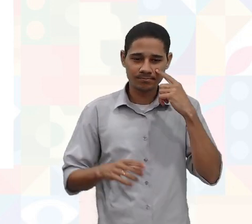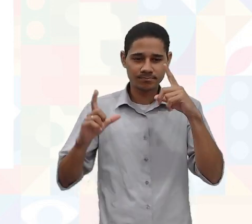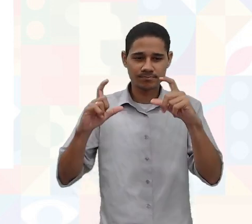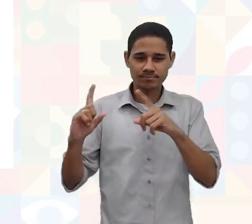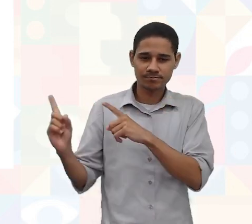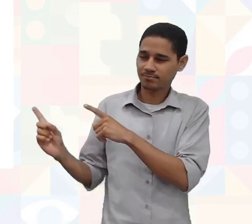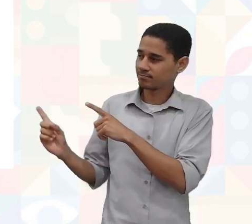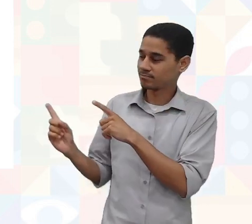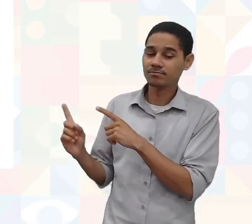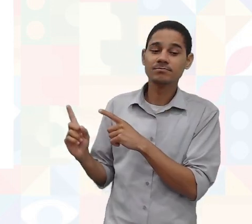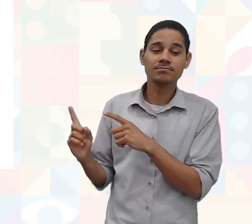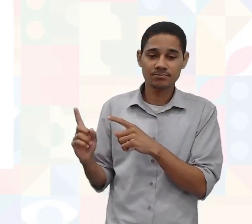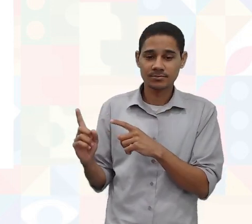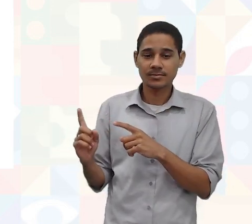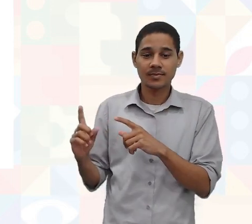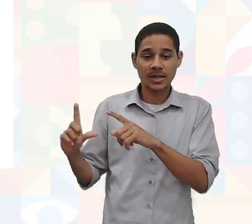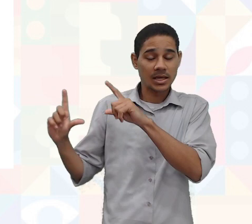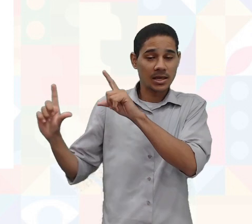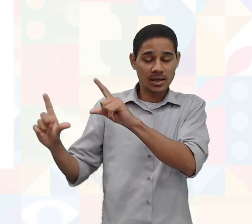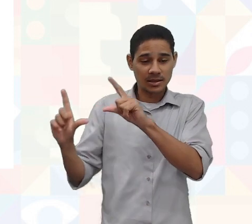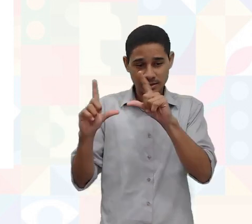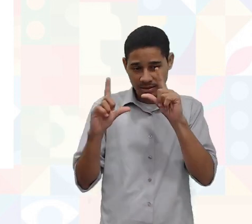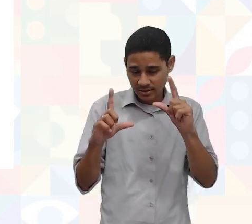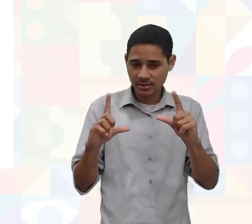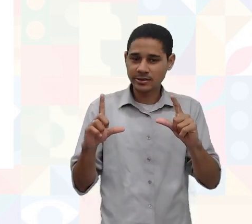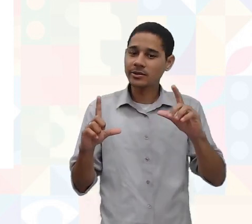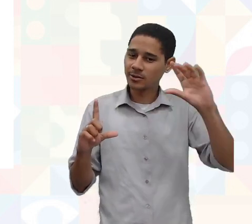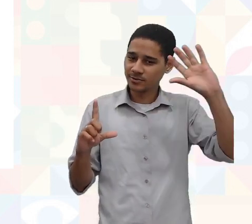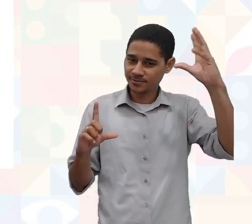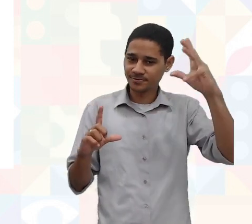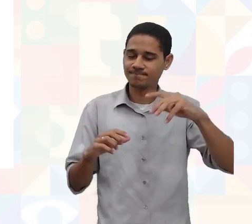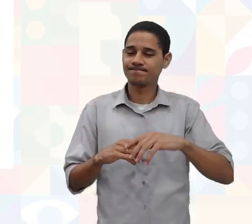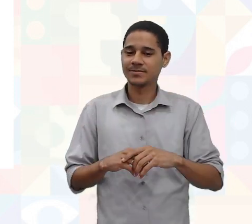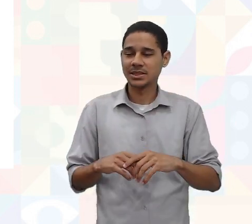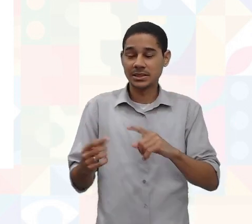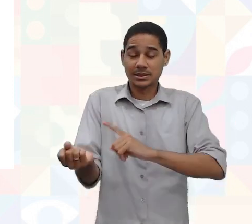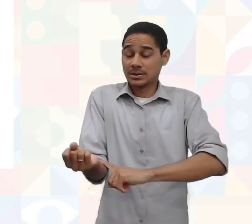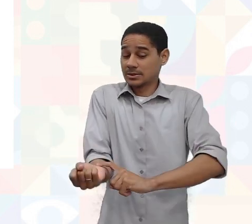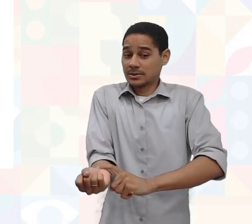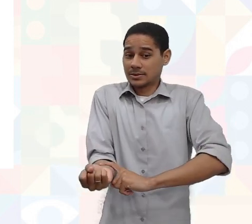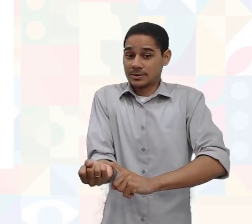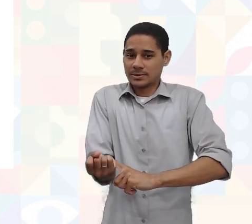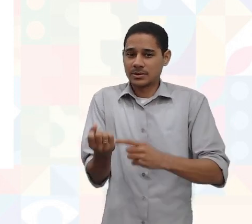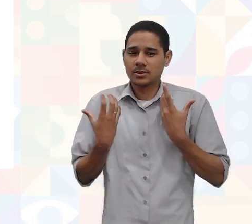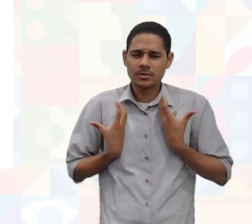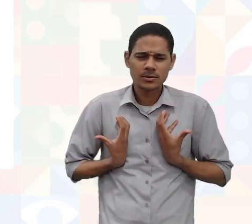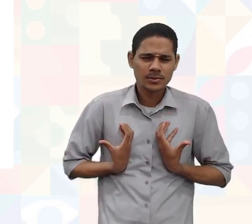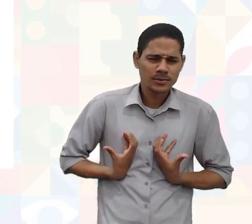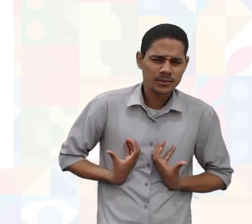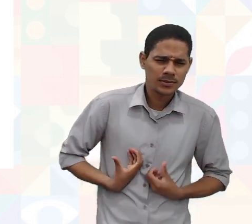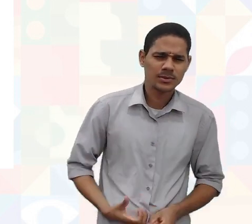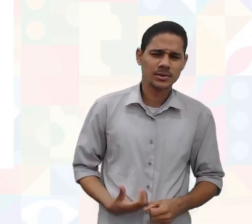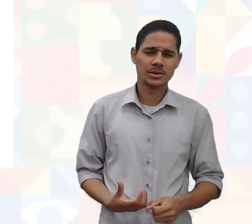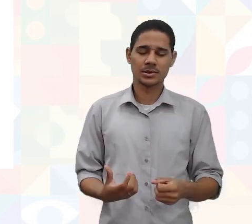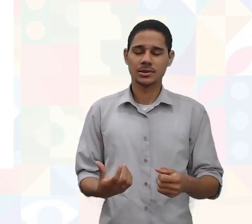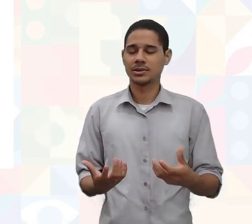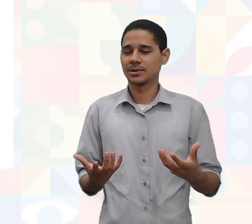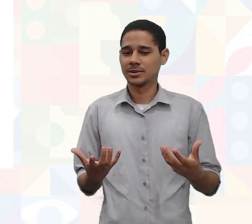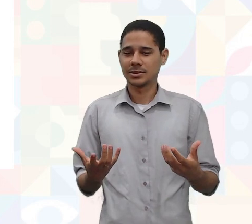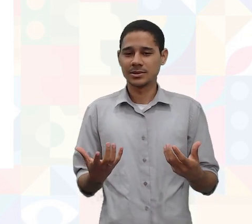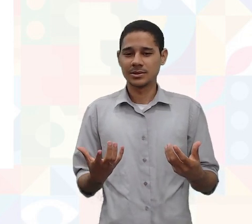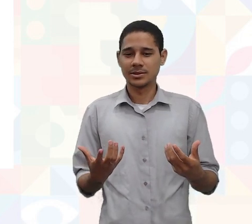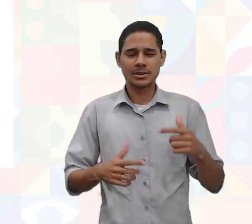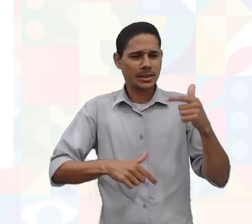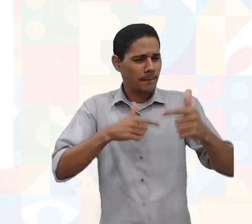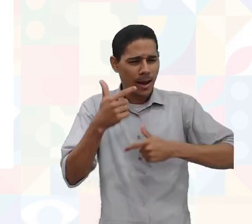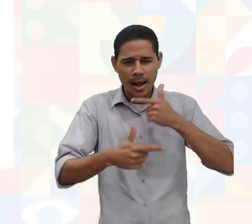apresentadas mostram algumas situações, né? Situação de estresse, cansaço ou tensão provocada pela grande